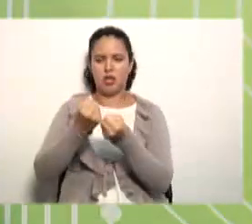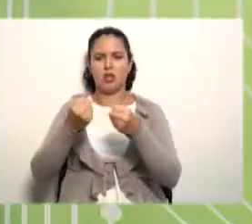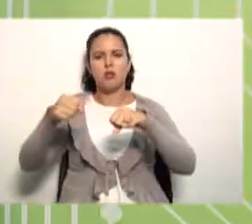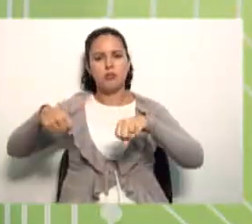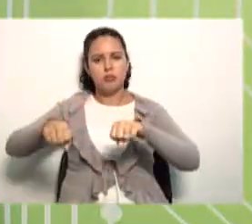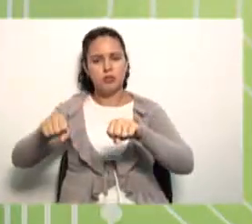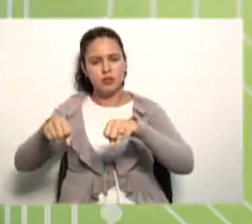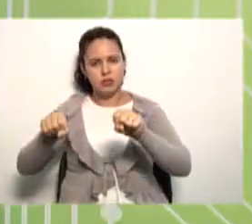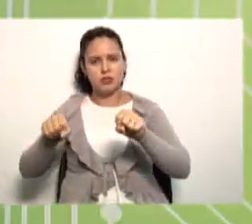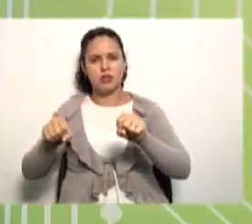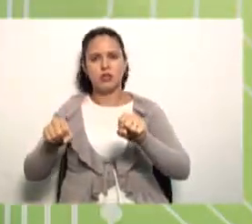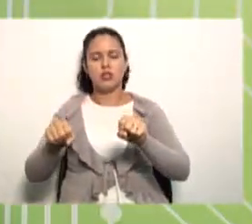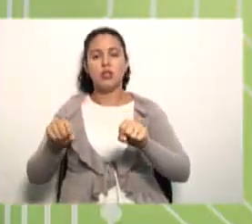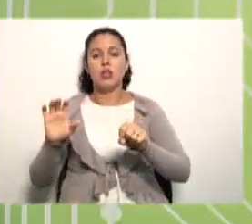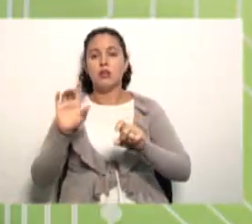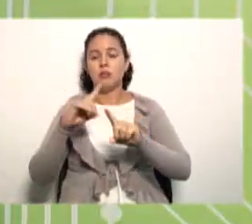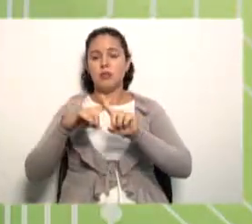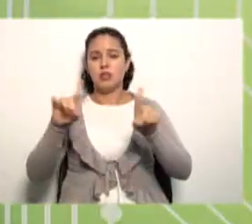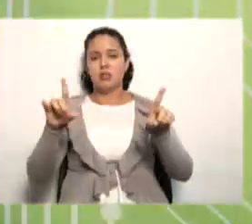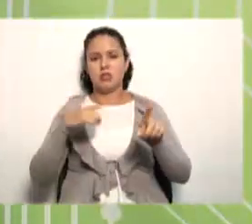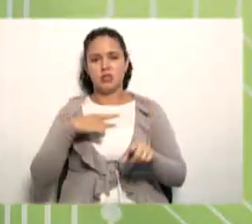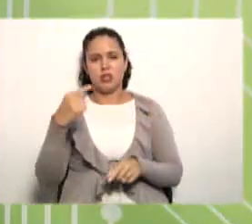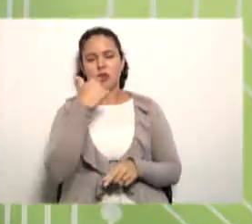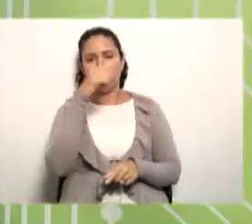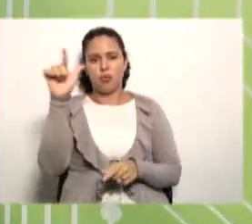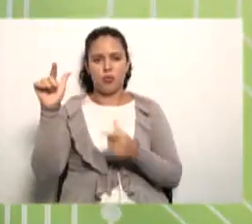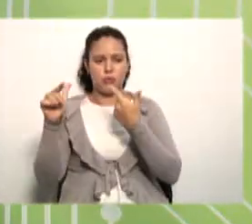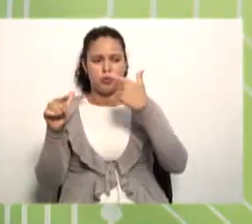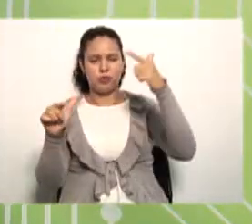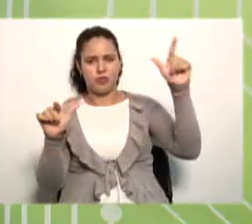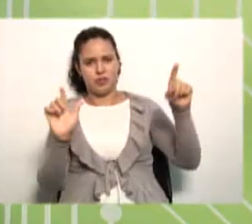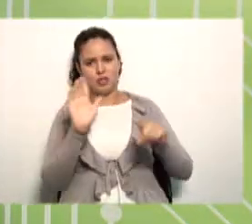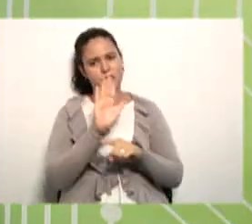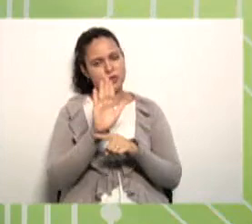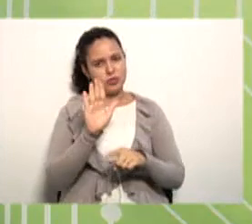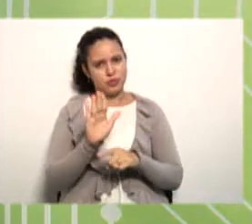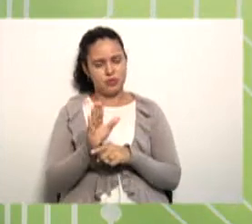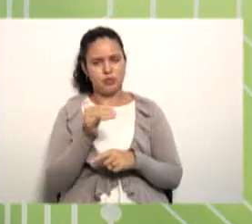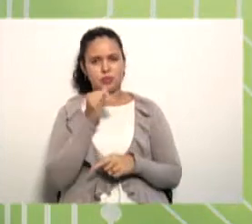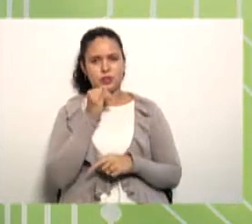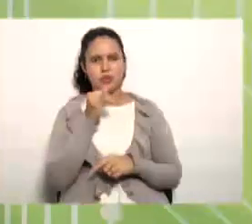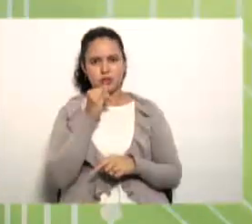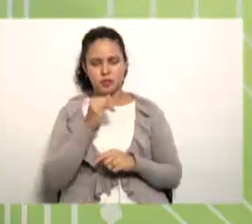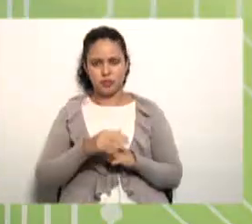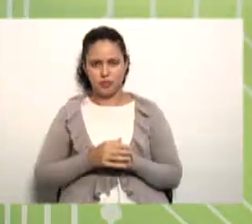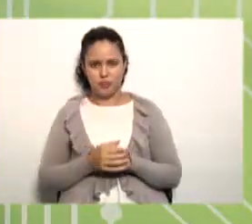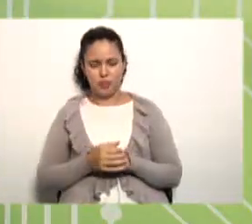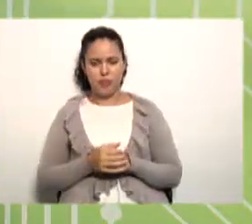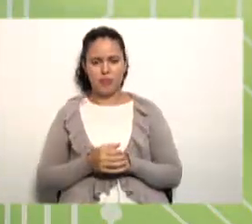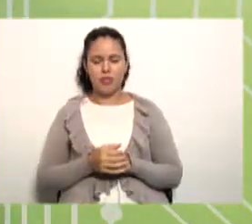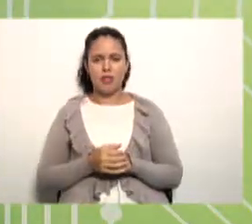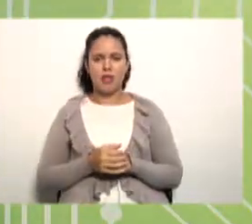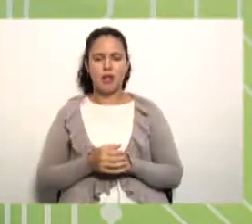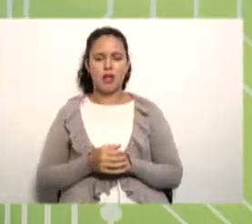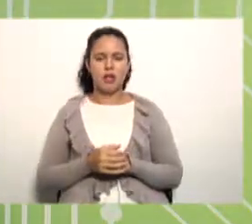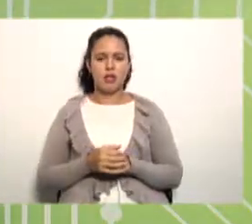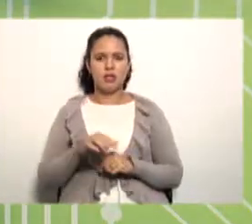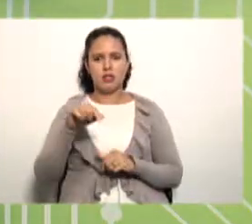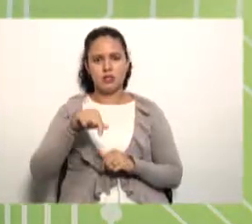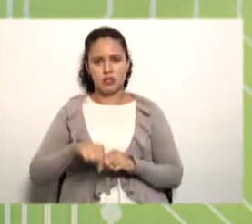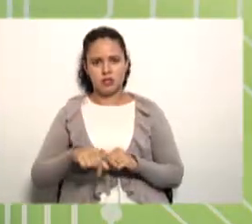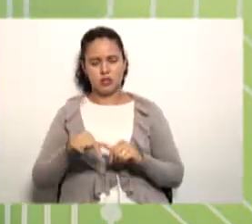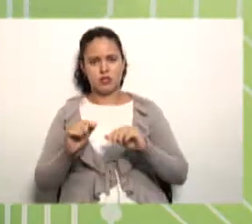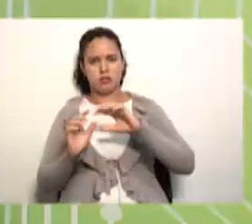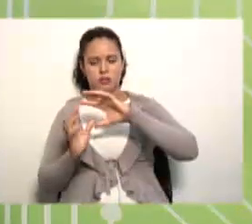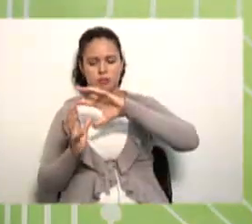que chegaram para mudar um pouco, talvez, a mentalidade das pessoas. Quando a gente começou numa grande crise, que essa crise econômica que começou